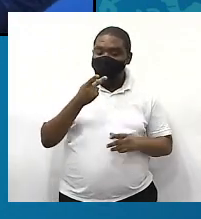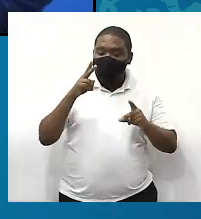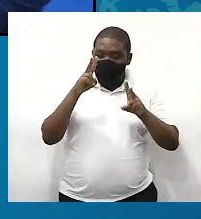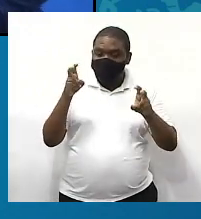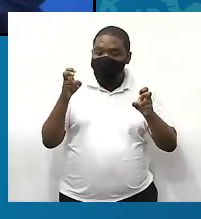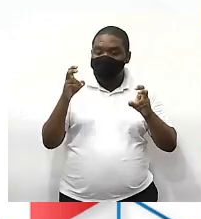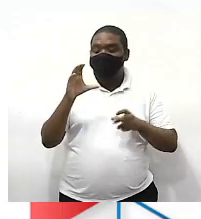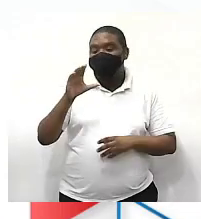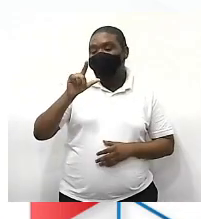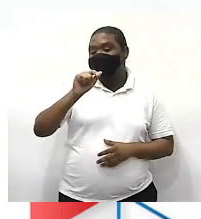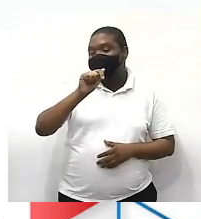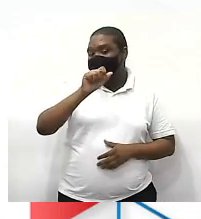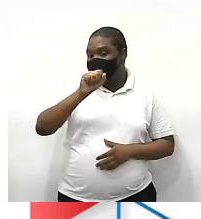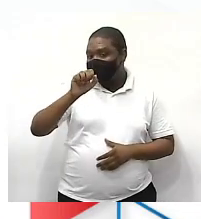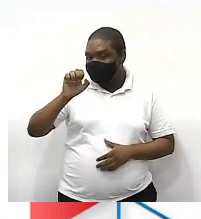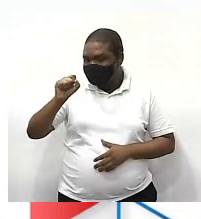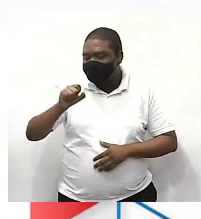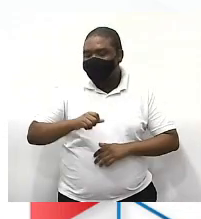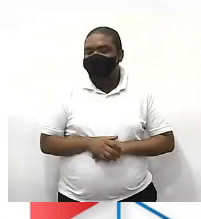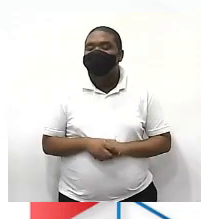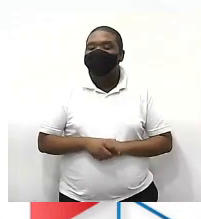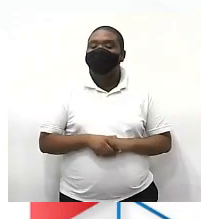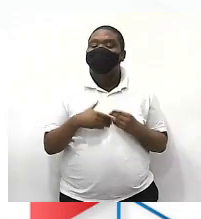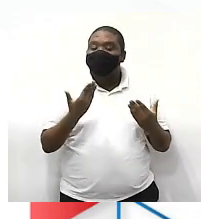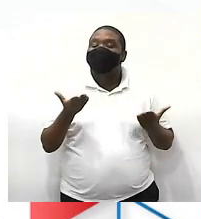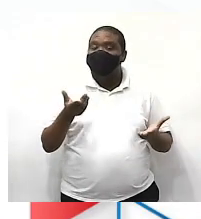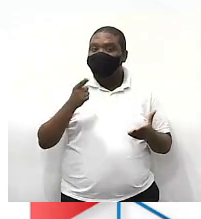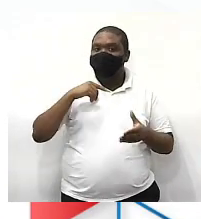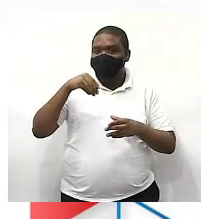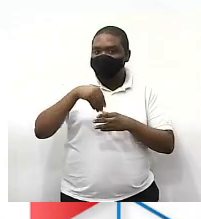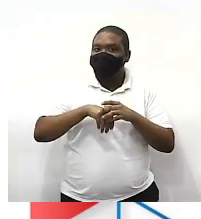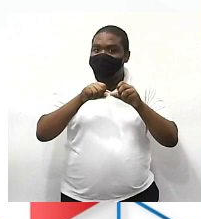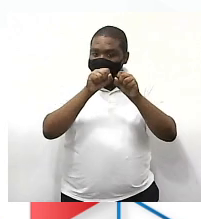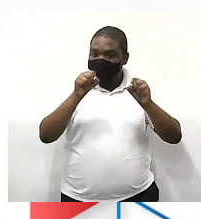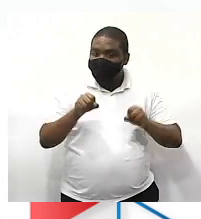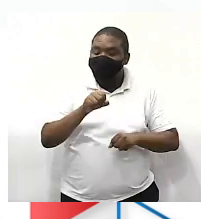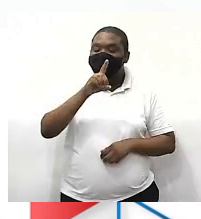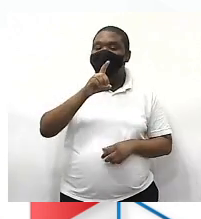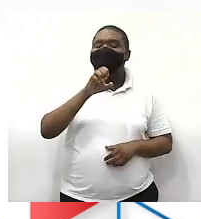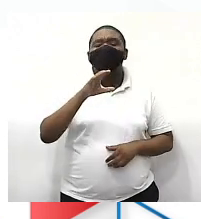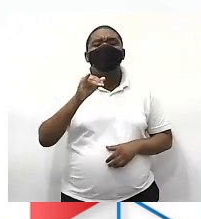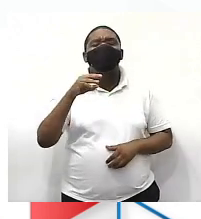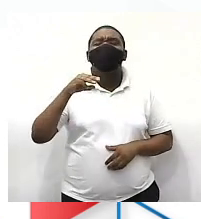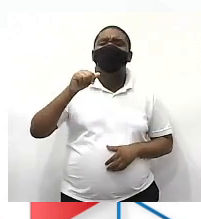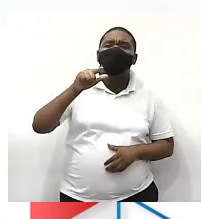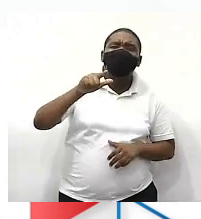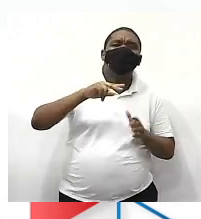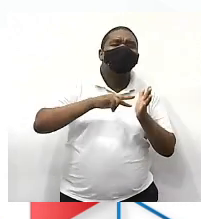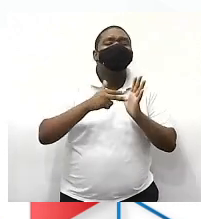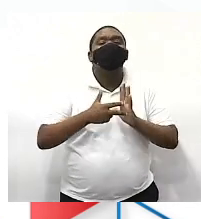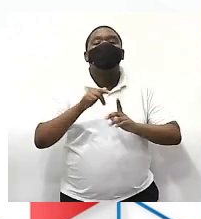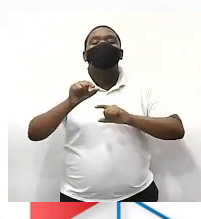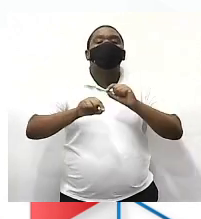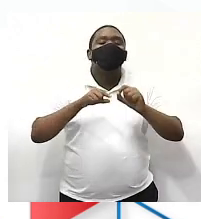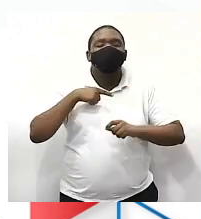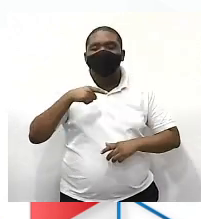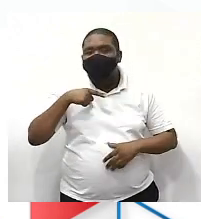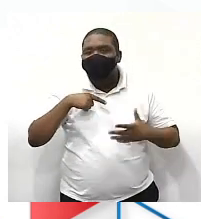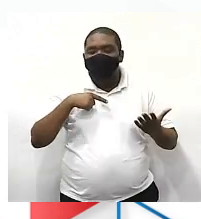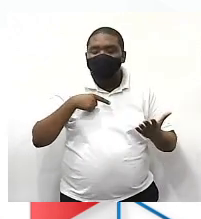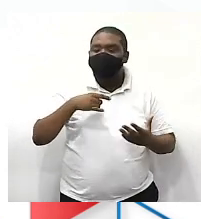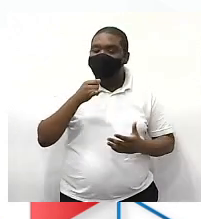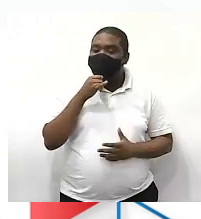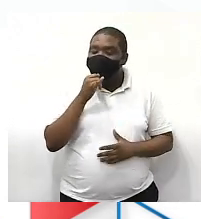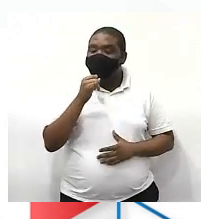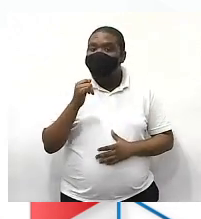a pouco. Então, ó, no sistema de numeração decimal, o que eu tenho é que cada algarismo, no sentido da